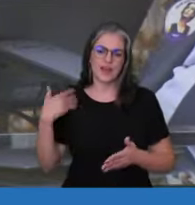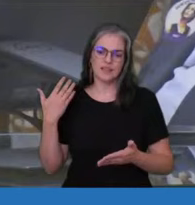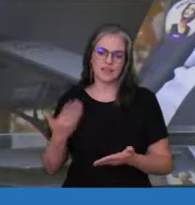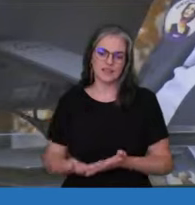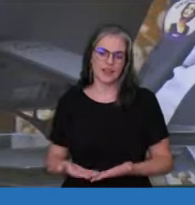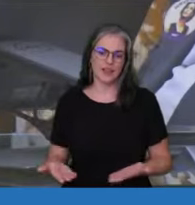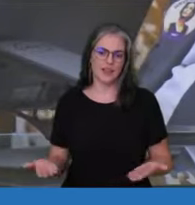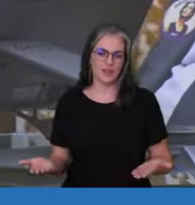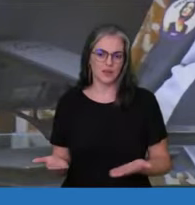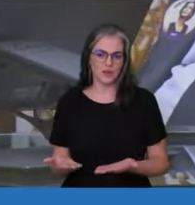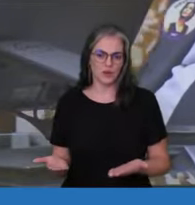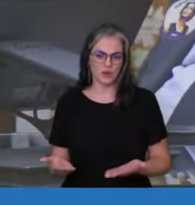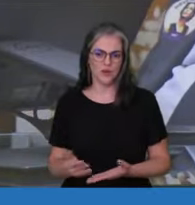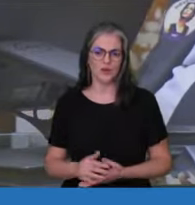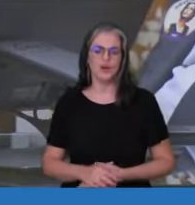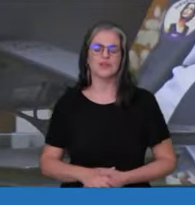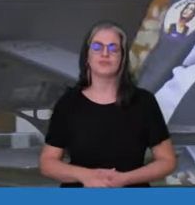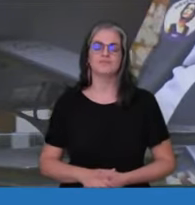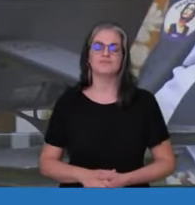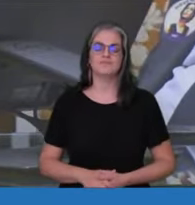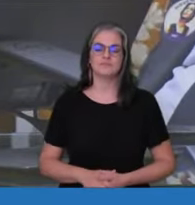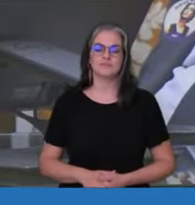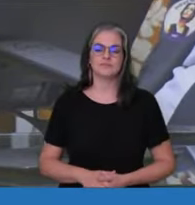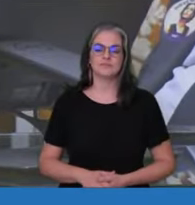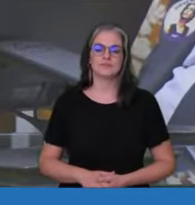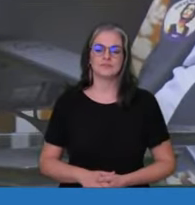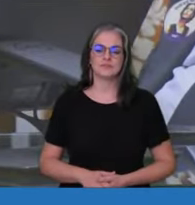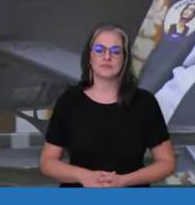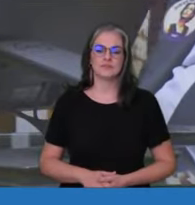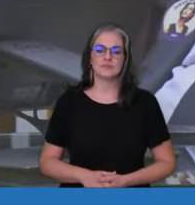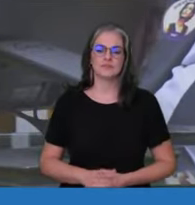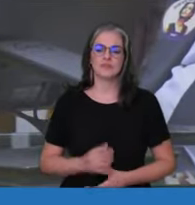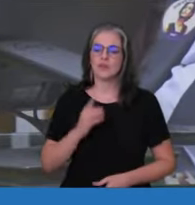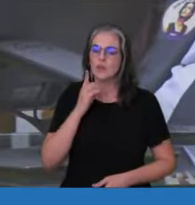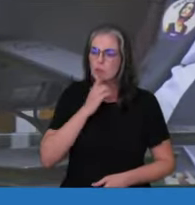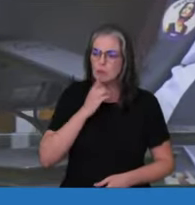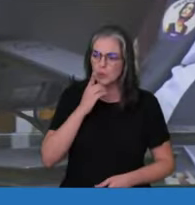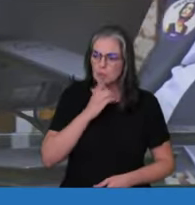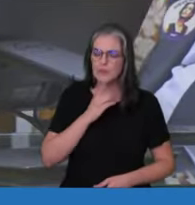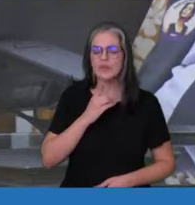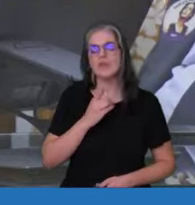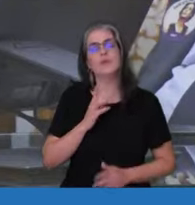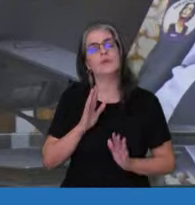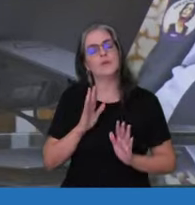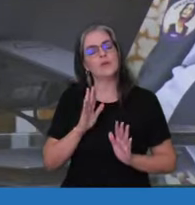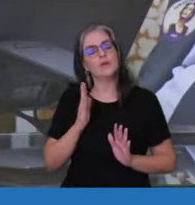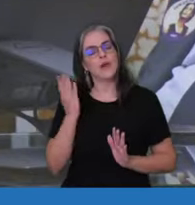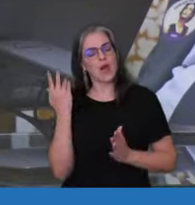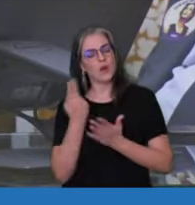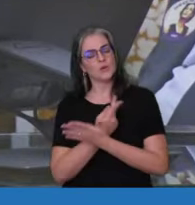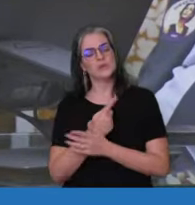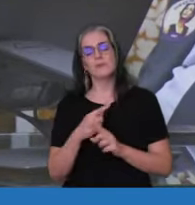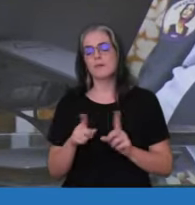Apesar do desfecho iniciado domingo, nós ainda não temos o que celebrar.